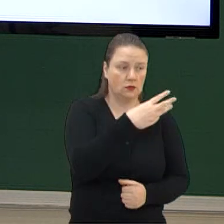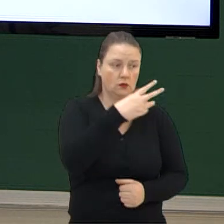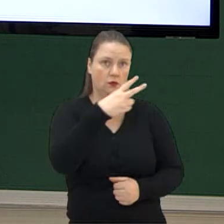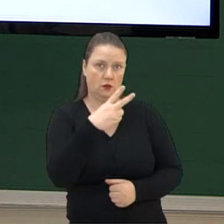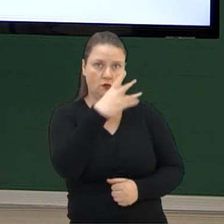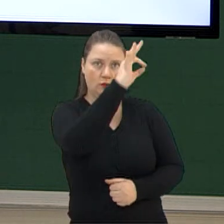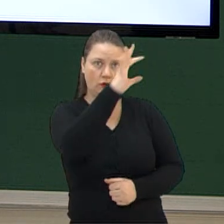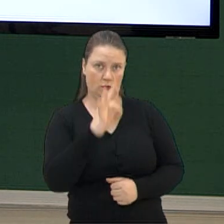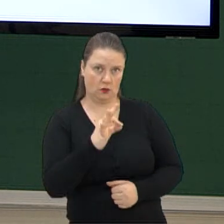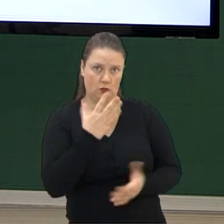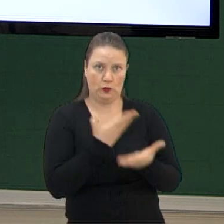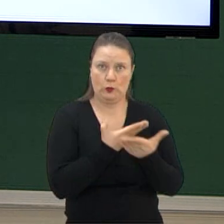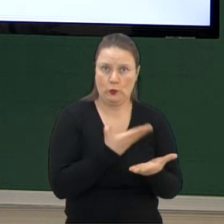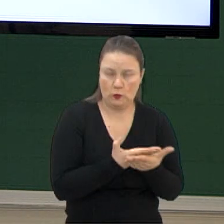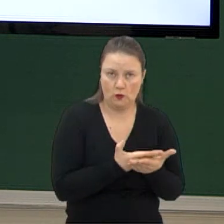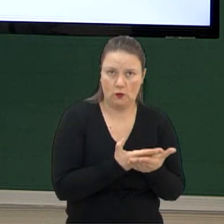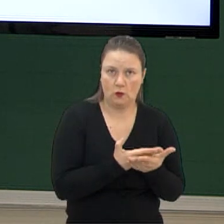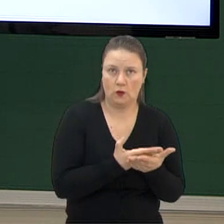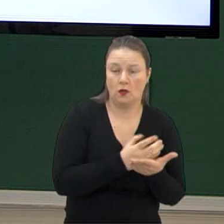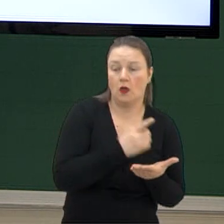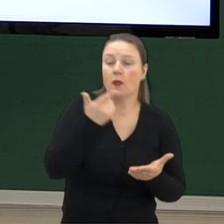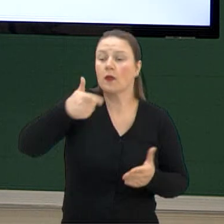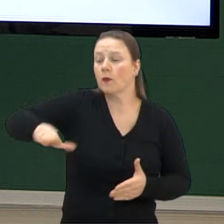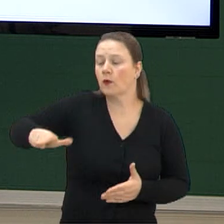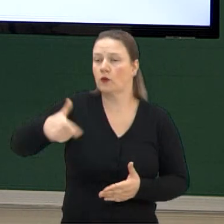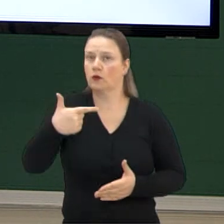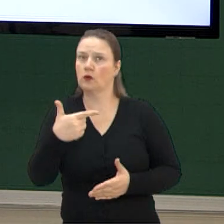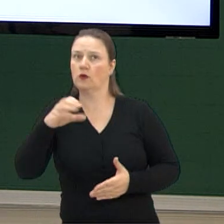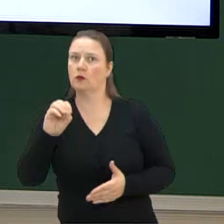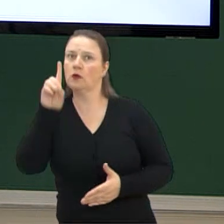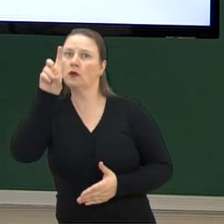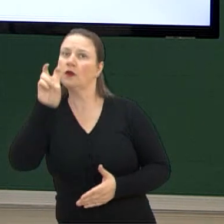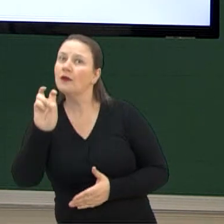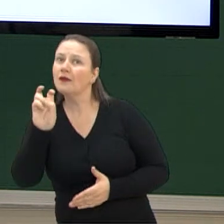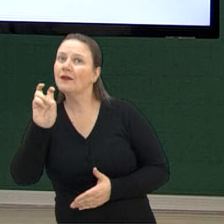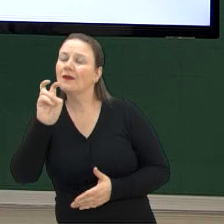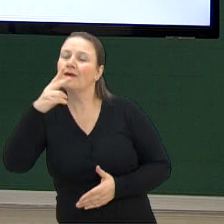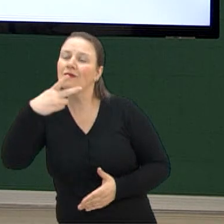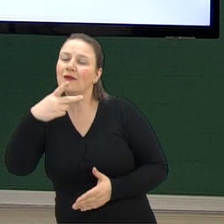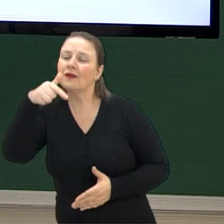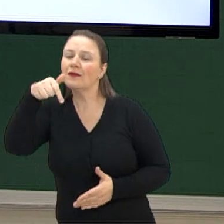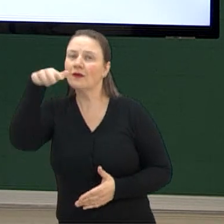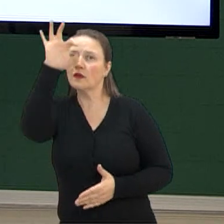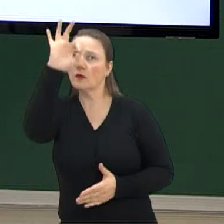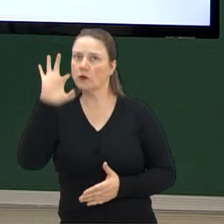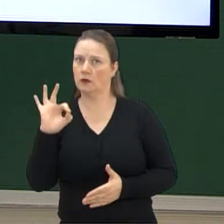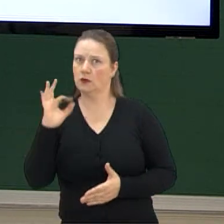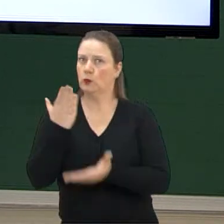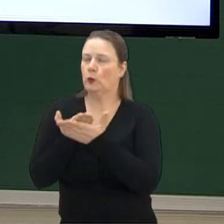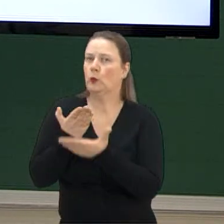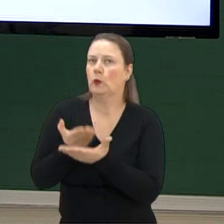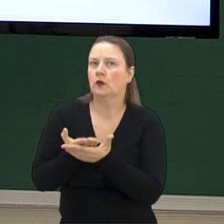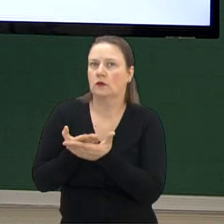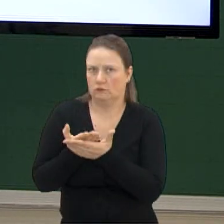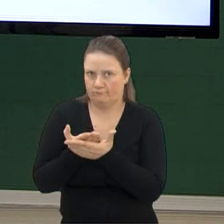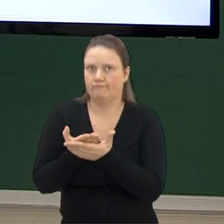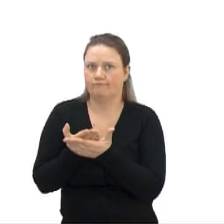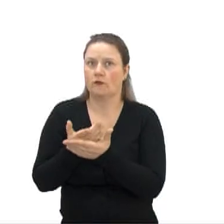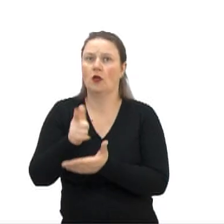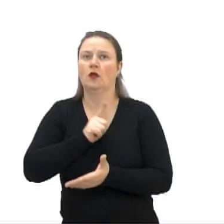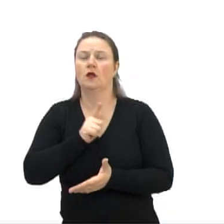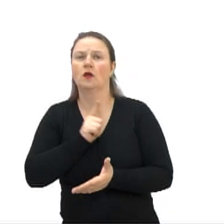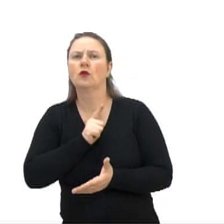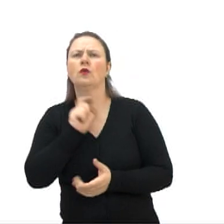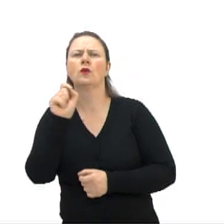32% estudavam. Em 2015, 27% estudavam. E ali eu tenho